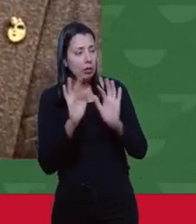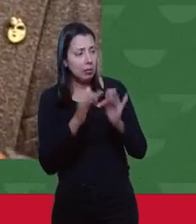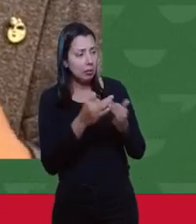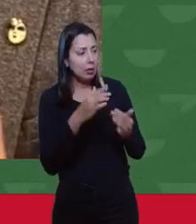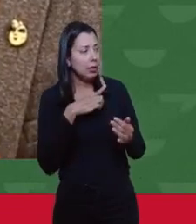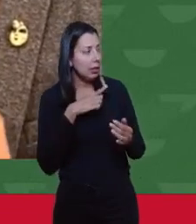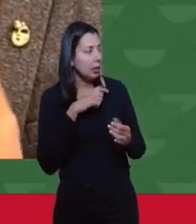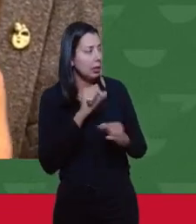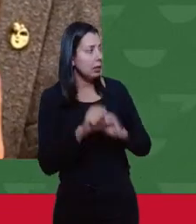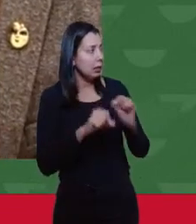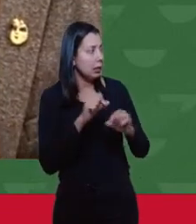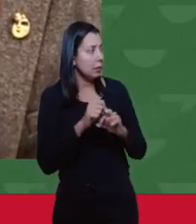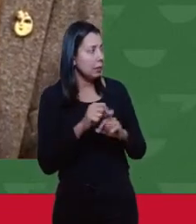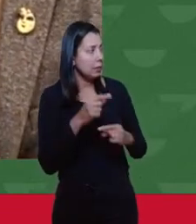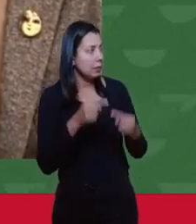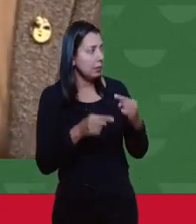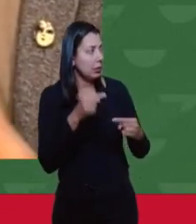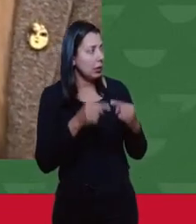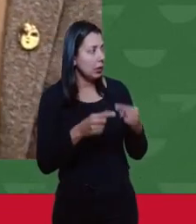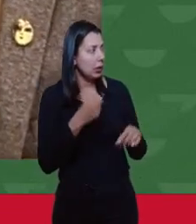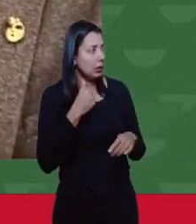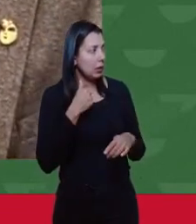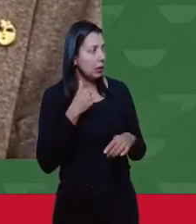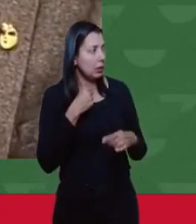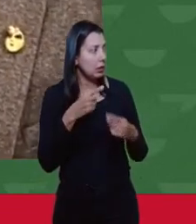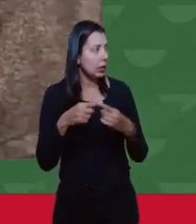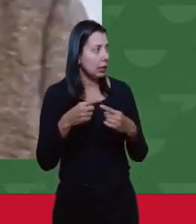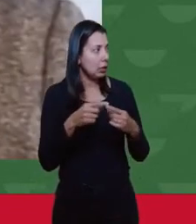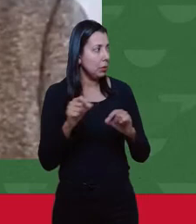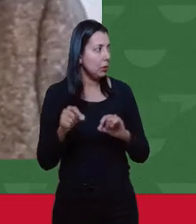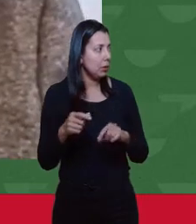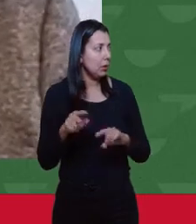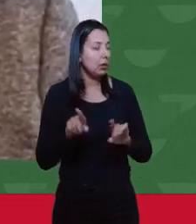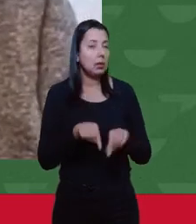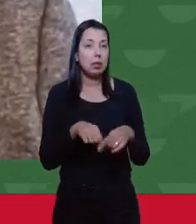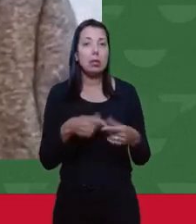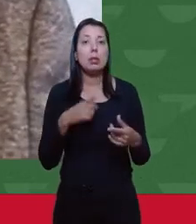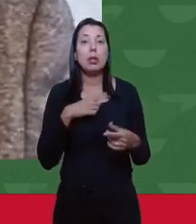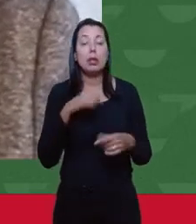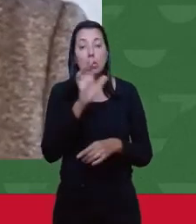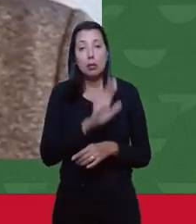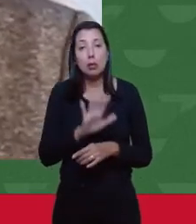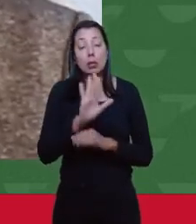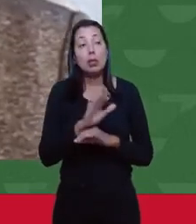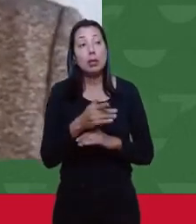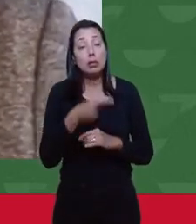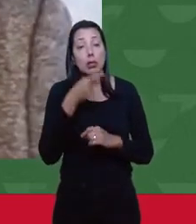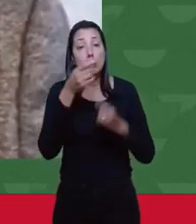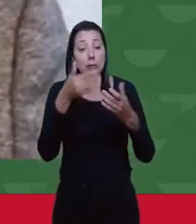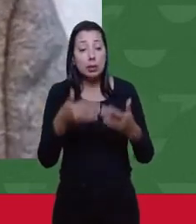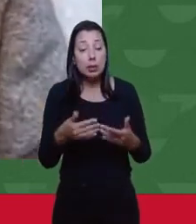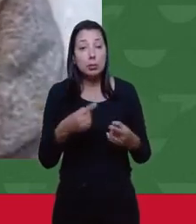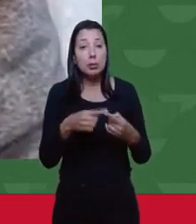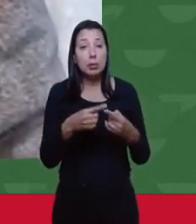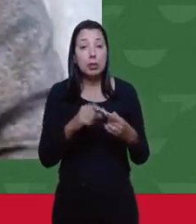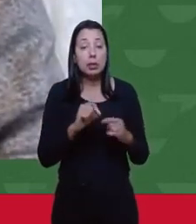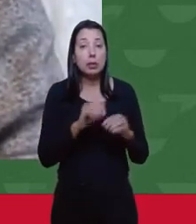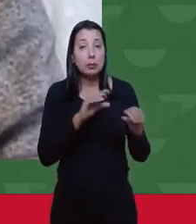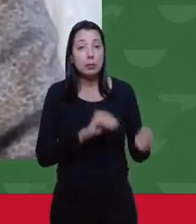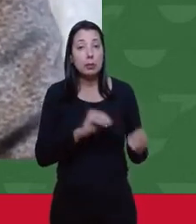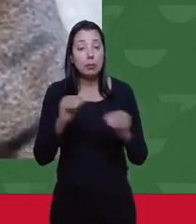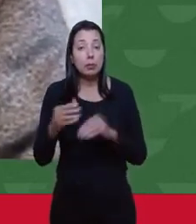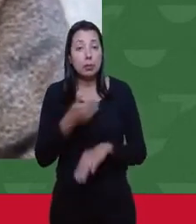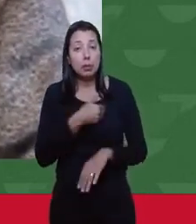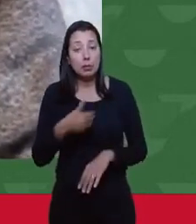tem, essa é uma política que não pode caber a um governo, tem que caber ao Estado. Por que eu digo isso? Porque quando muda-se